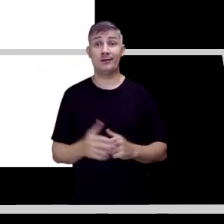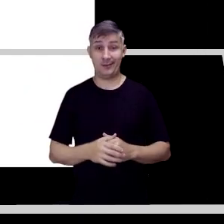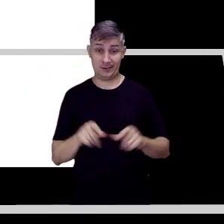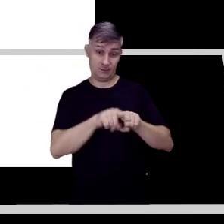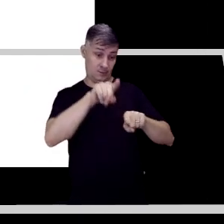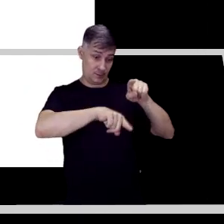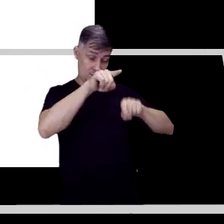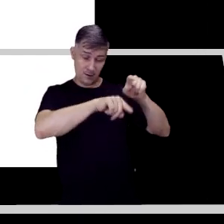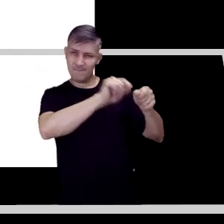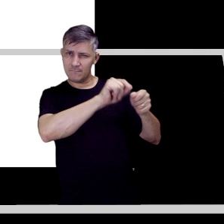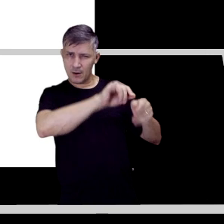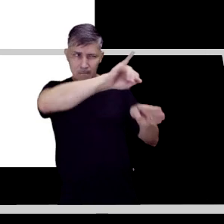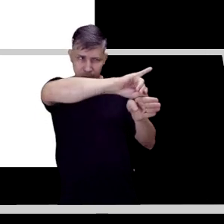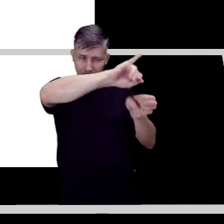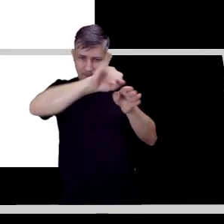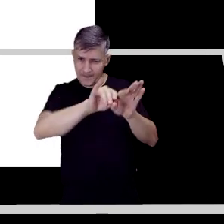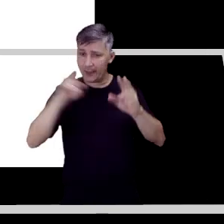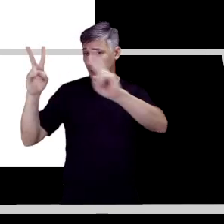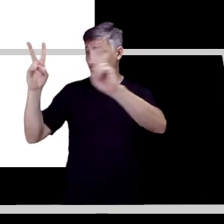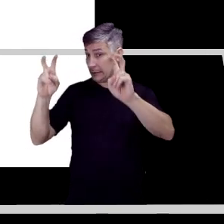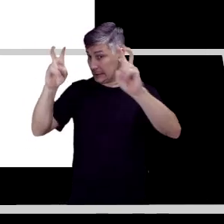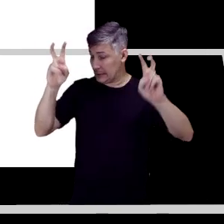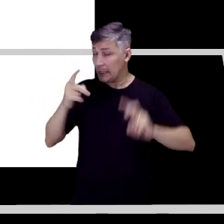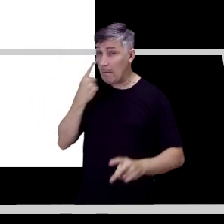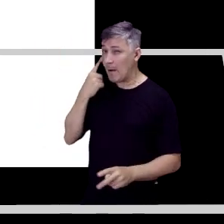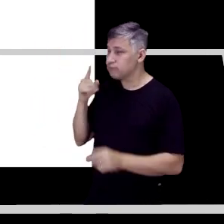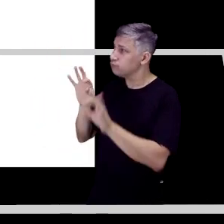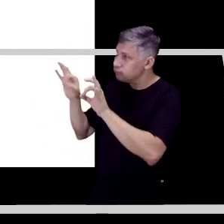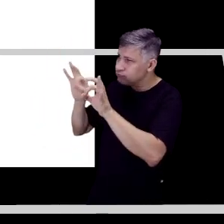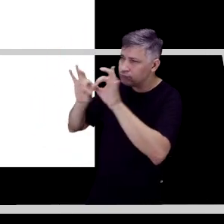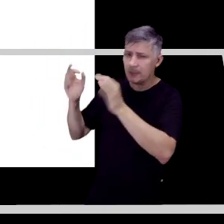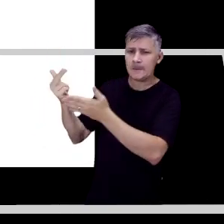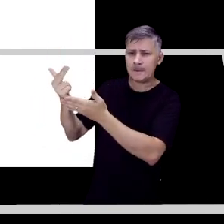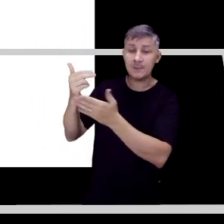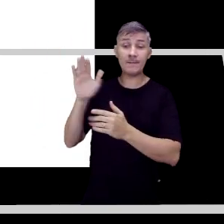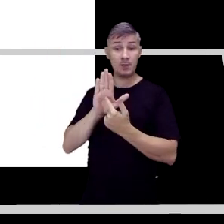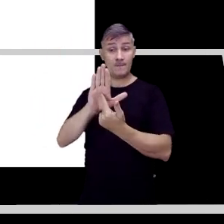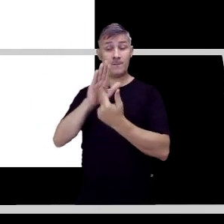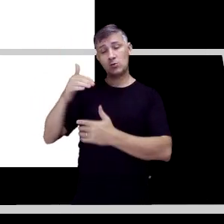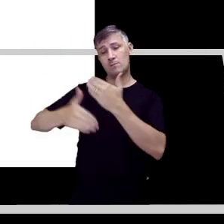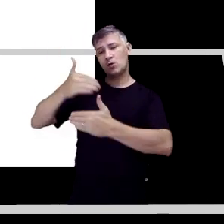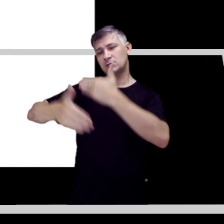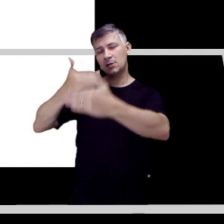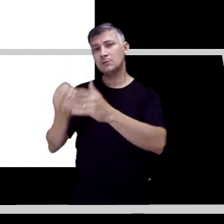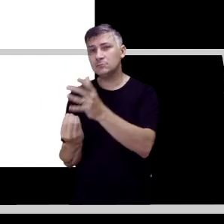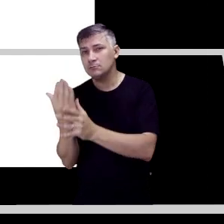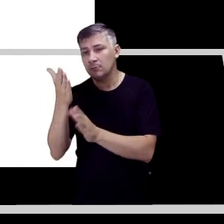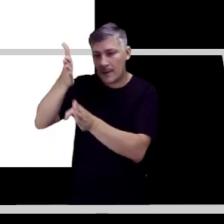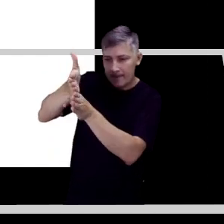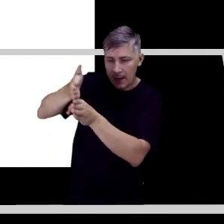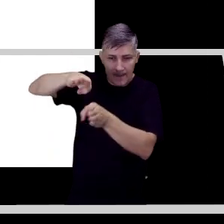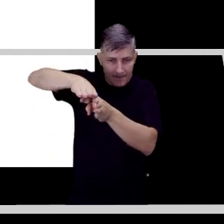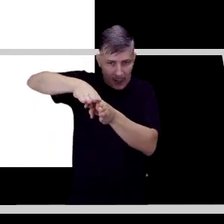intelectuais, foram se fazendo em cima desse mesmo tema, não? Inclusive aqui é legal, mostra o processo